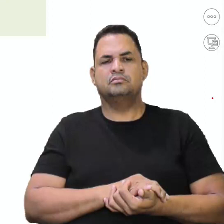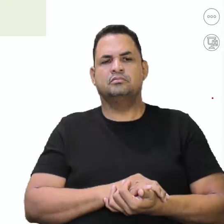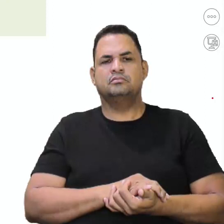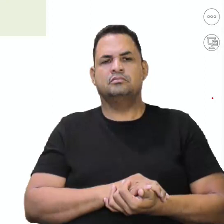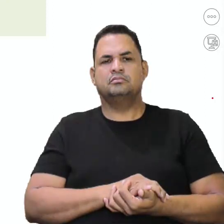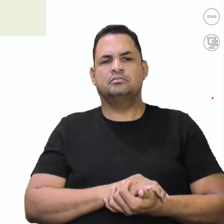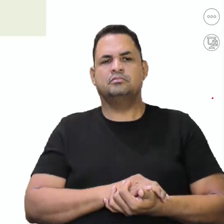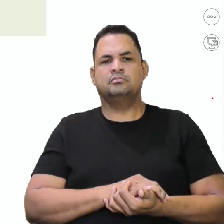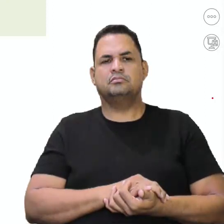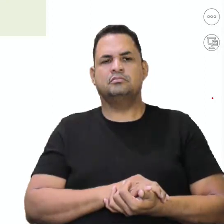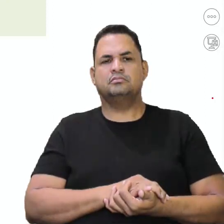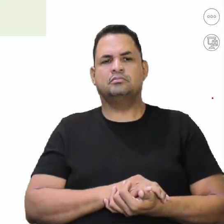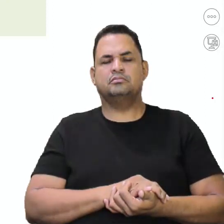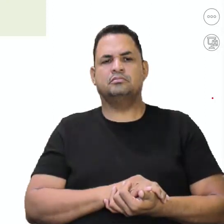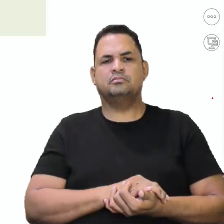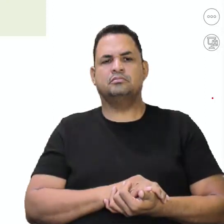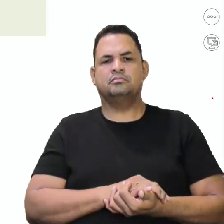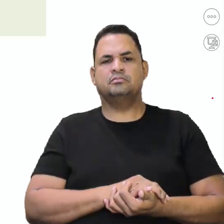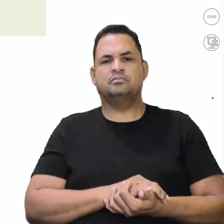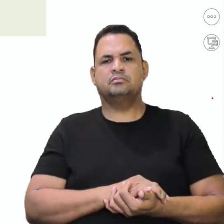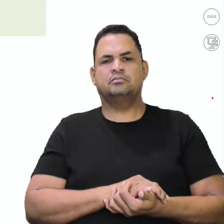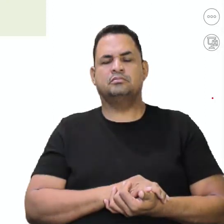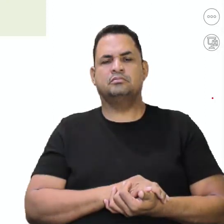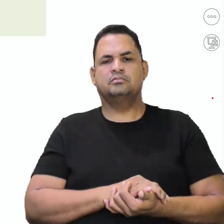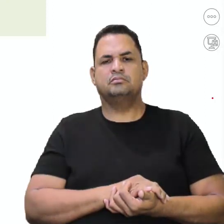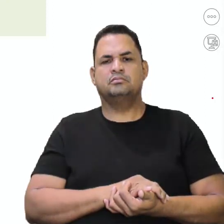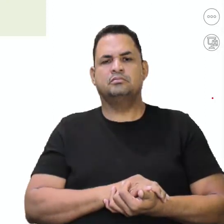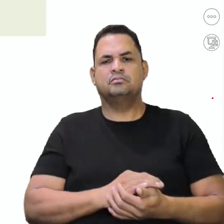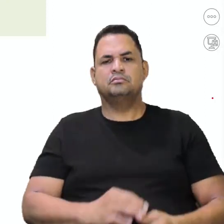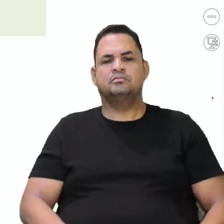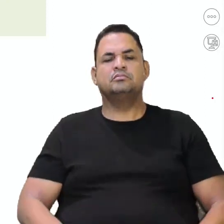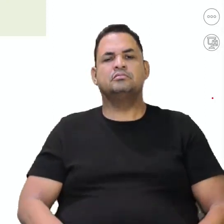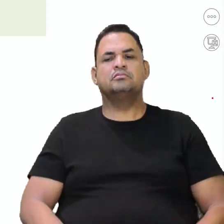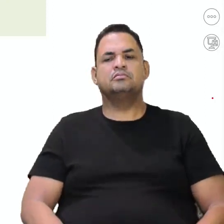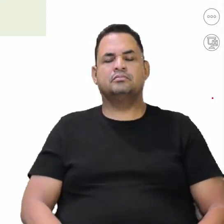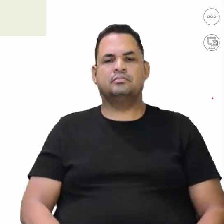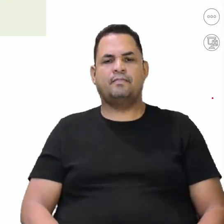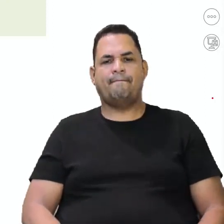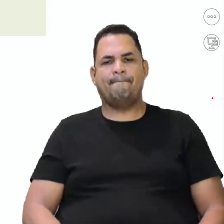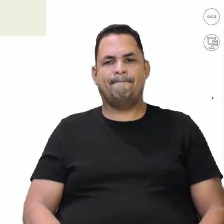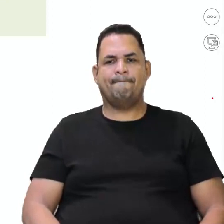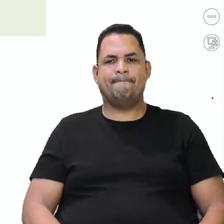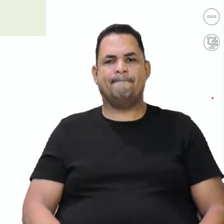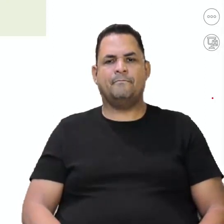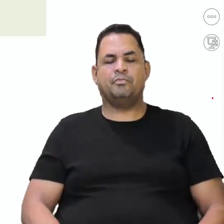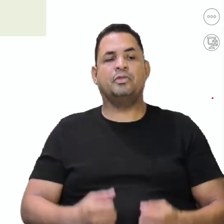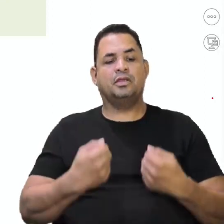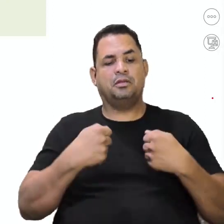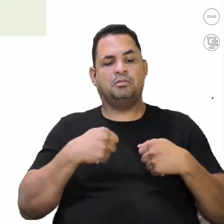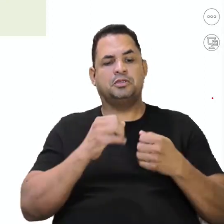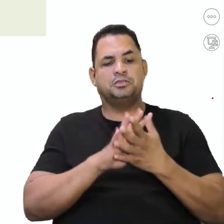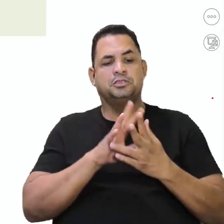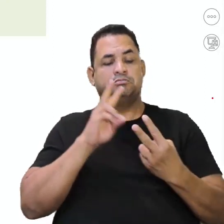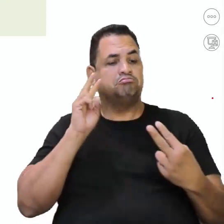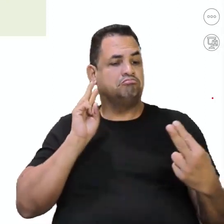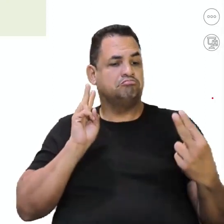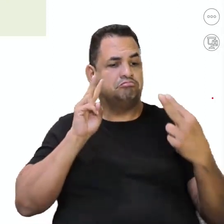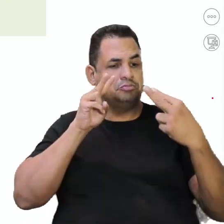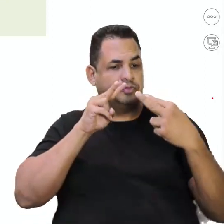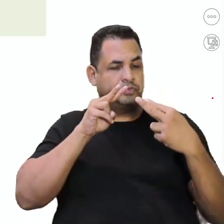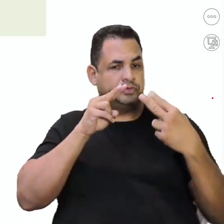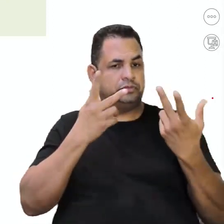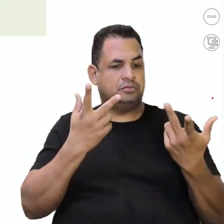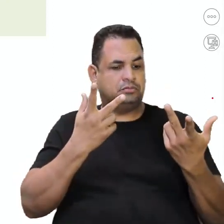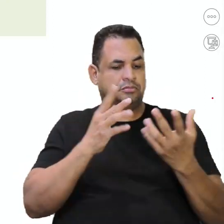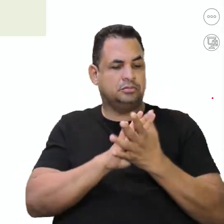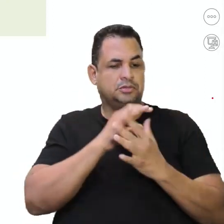folheto. Can be visual or printed in any ink color. Pode ser virtual, certo?